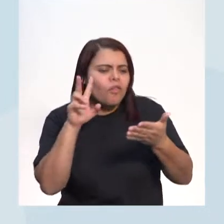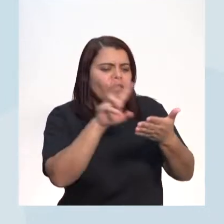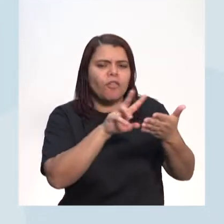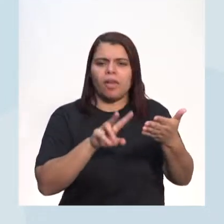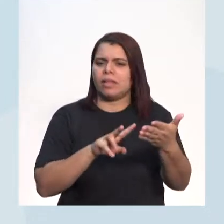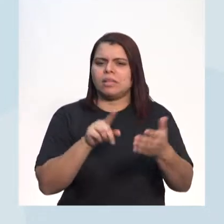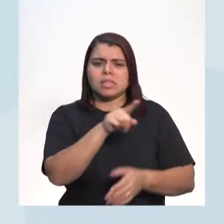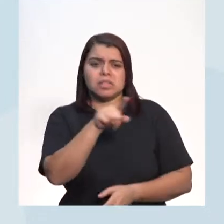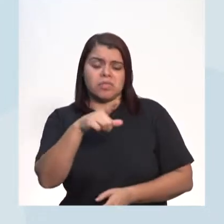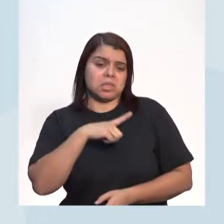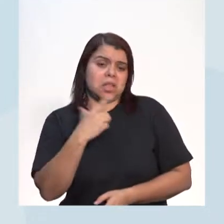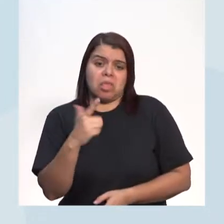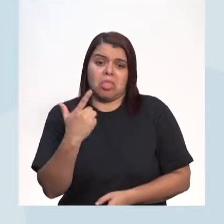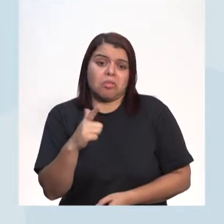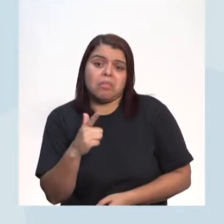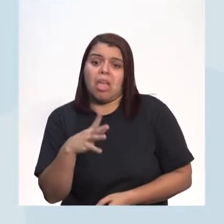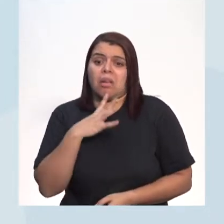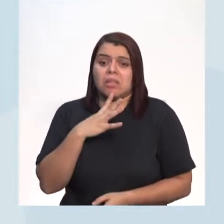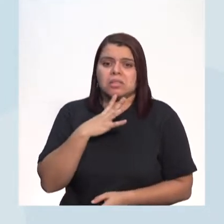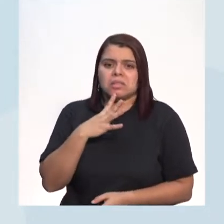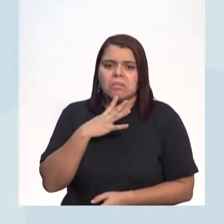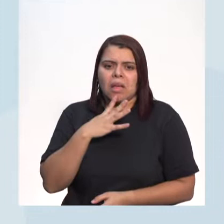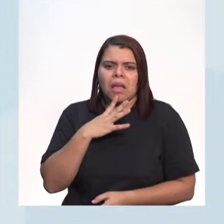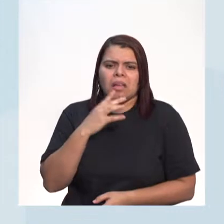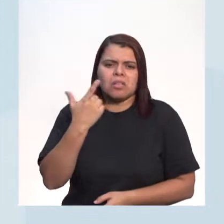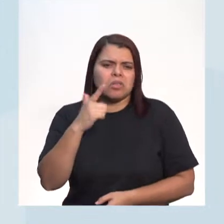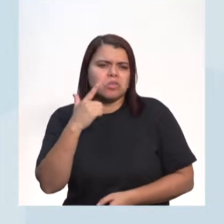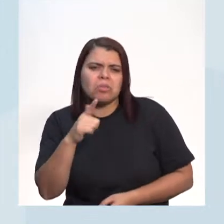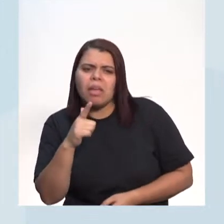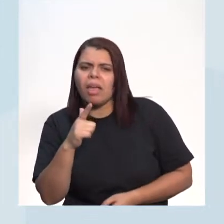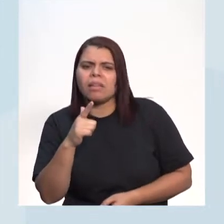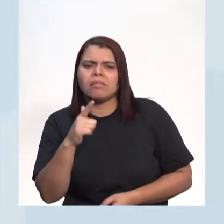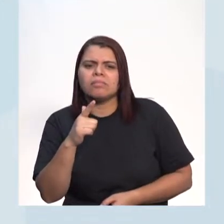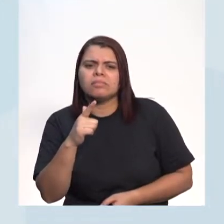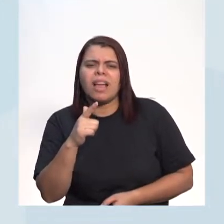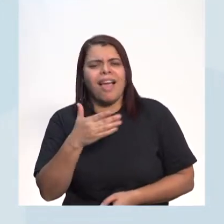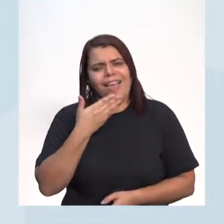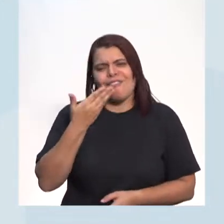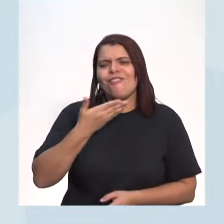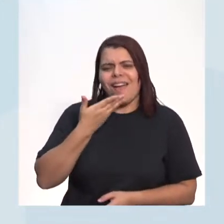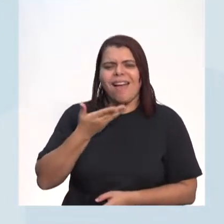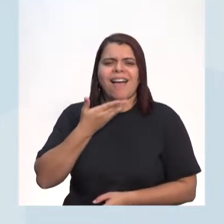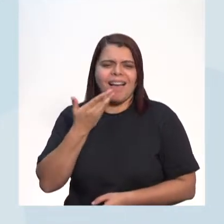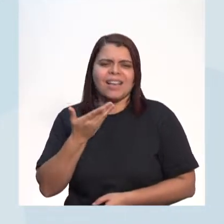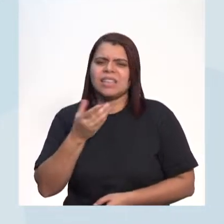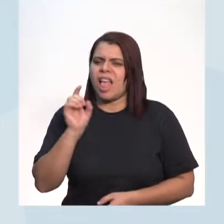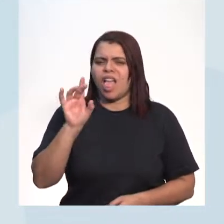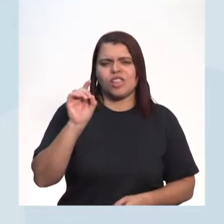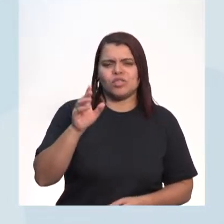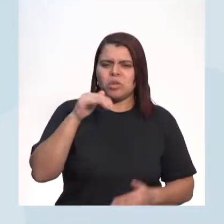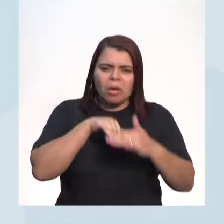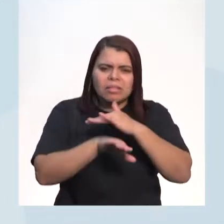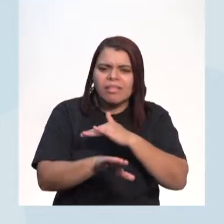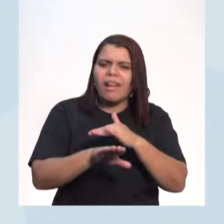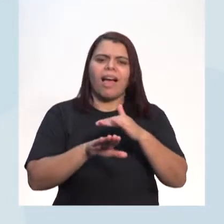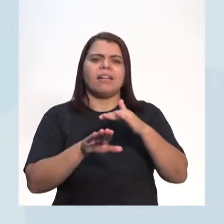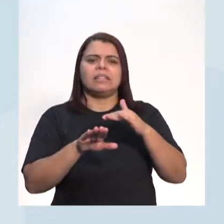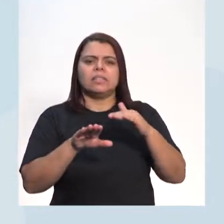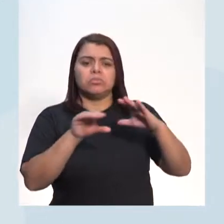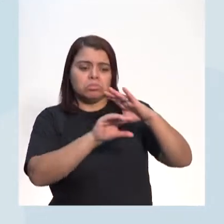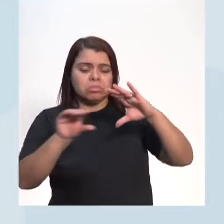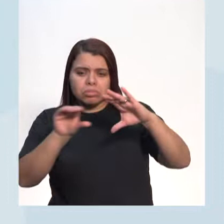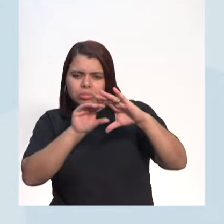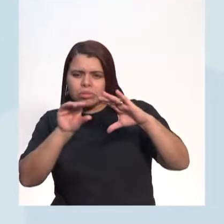não tenha conhecimento, não tenha acessado, é muito fácil, é só entrar no site da EFAP, está aí escola